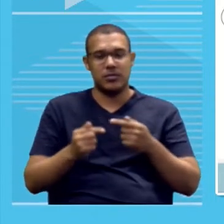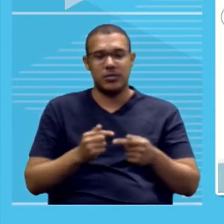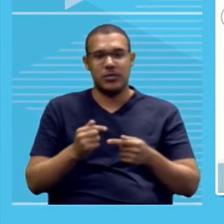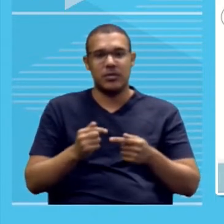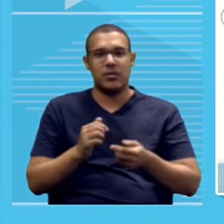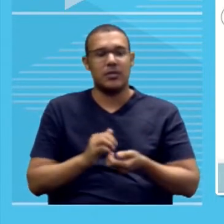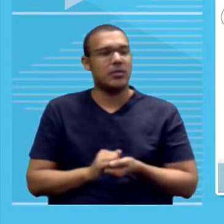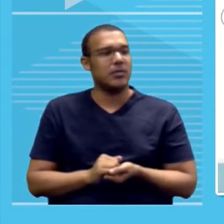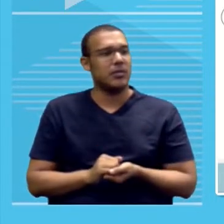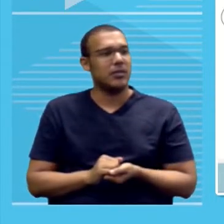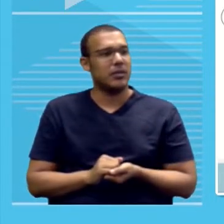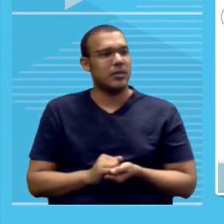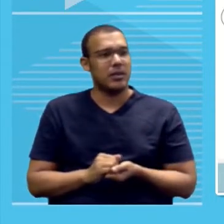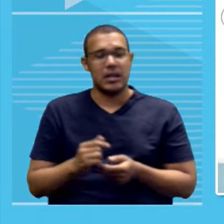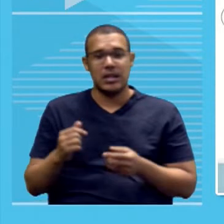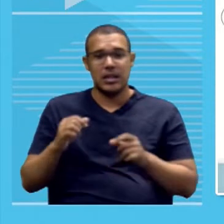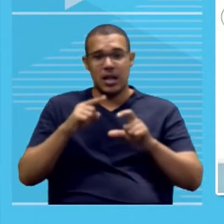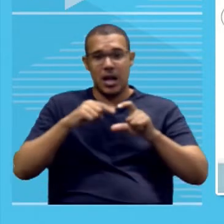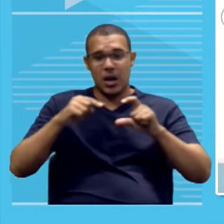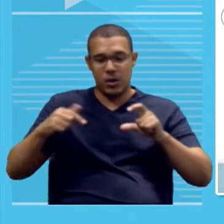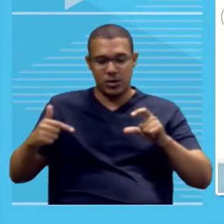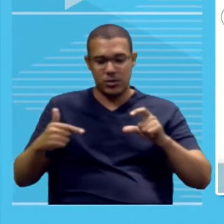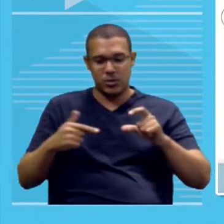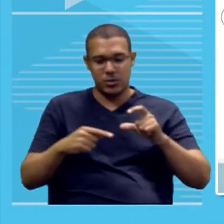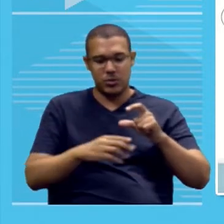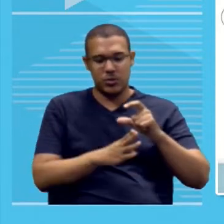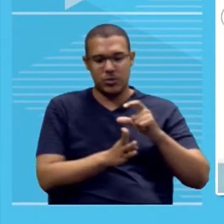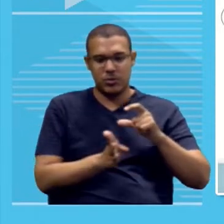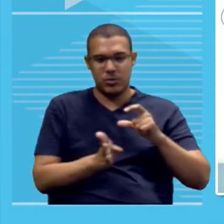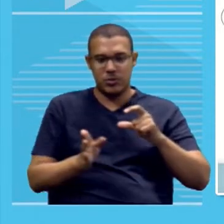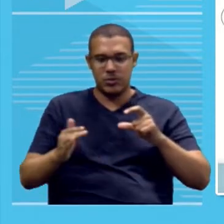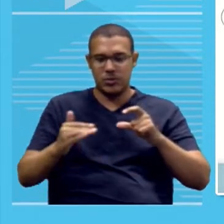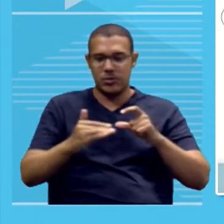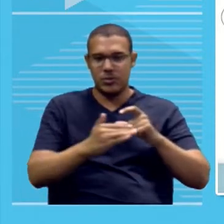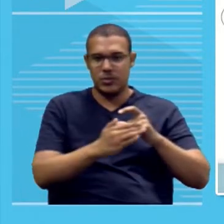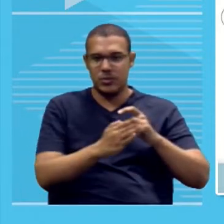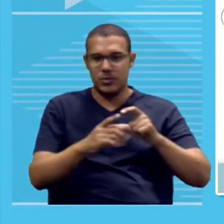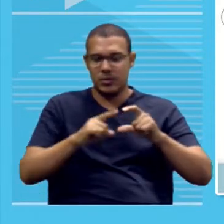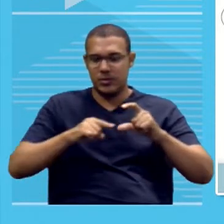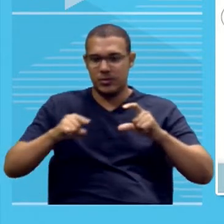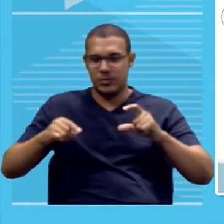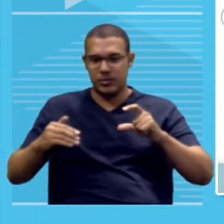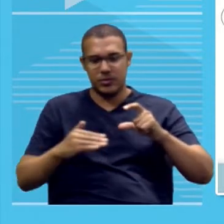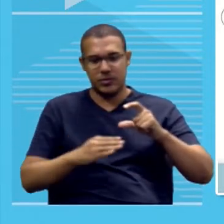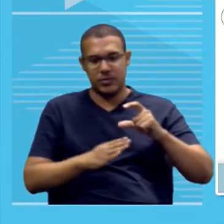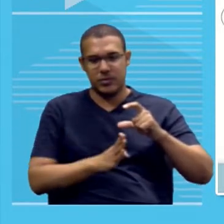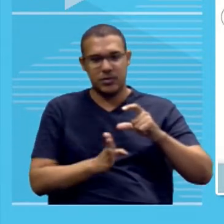faço com que aqui percorra uma corrente. A corrente vai passar por todo o sistema,